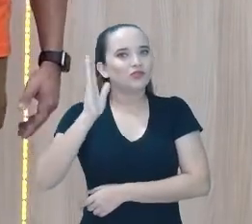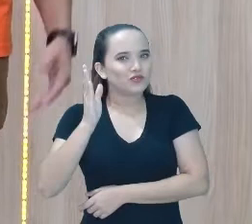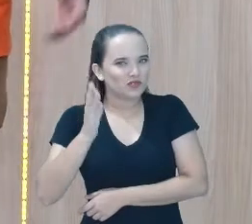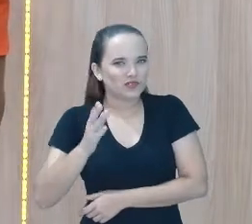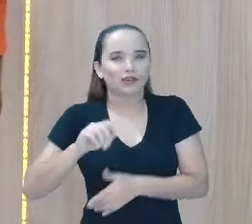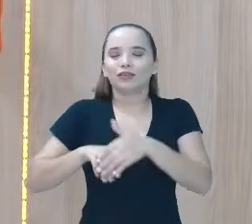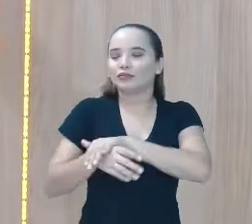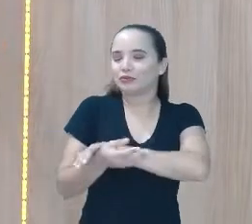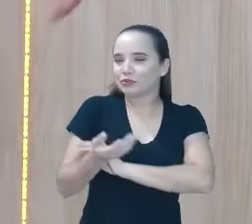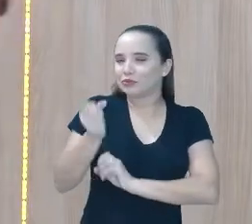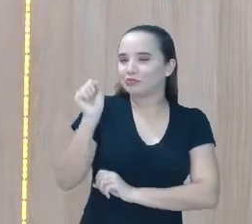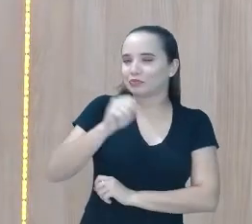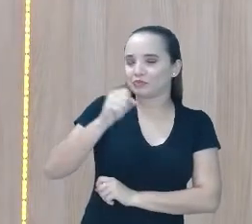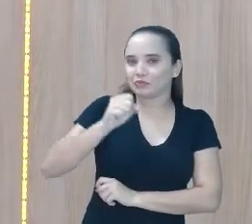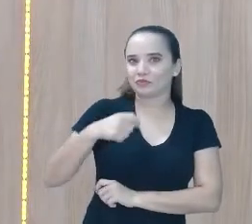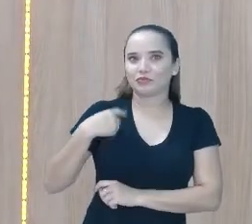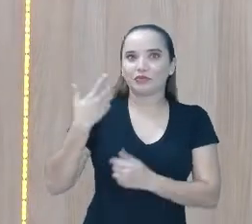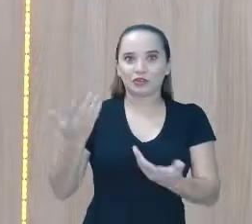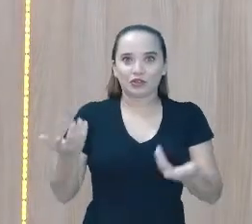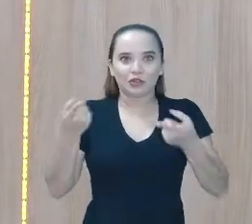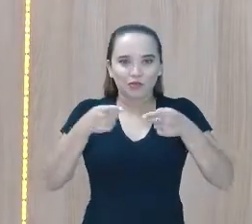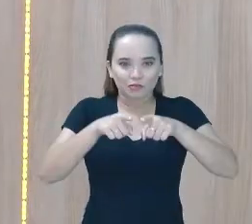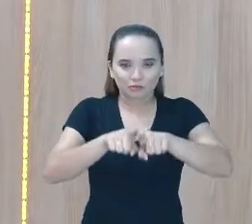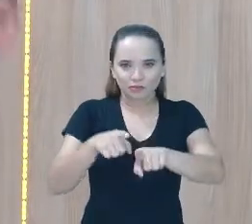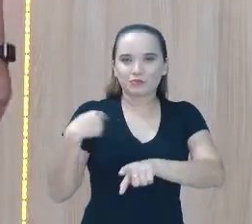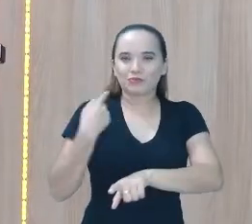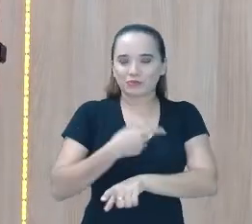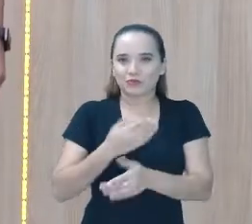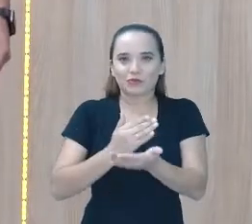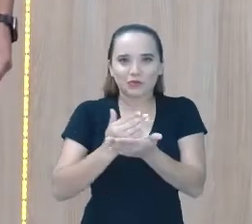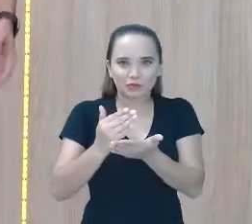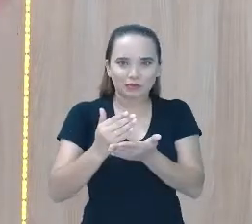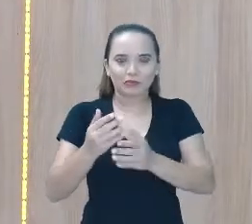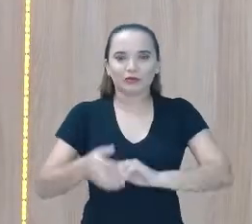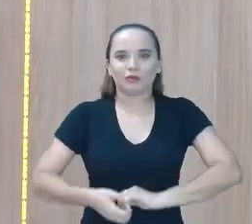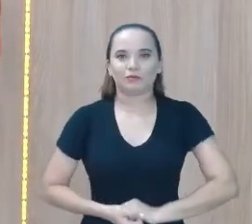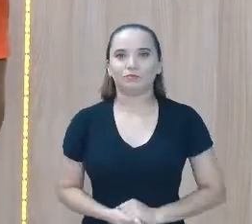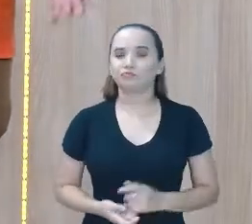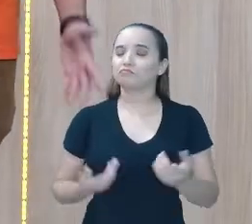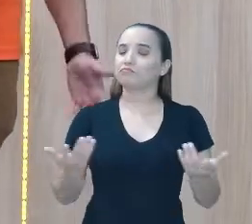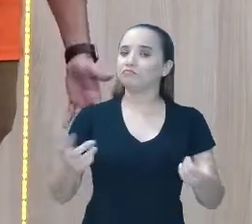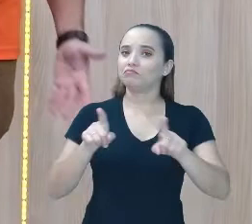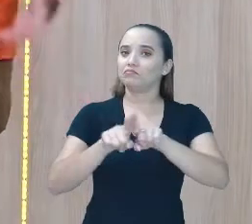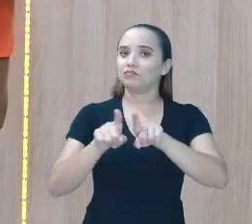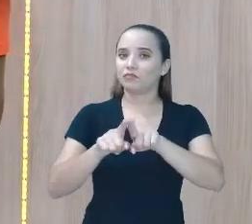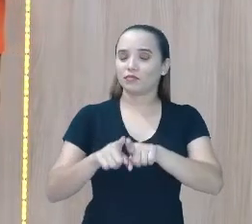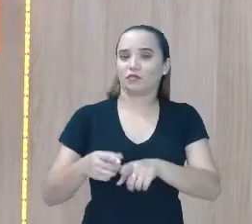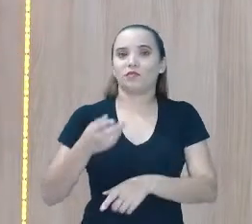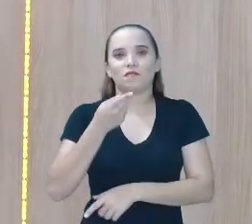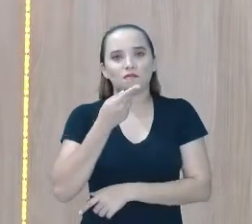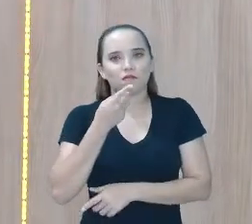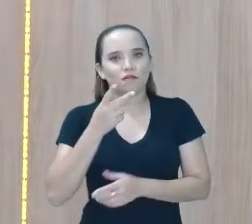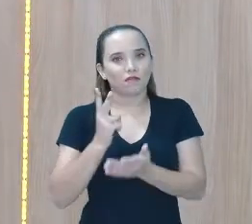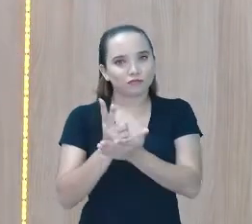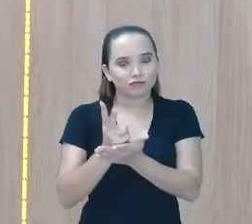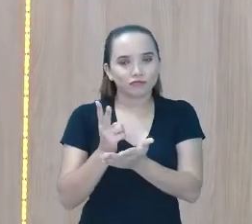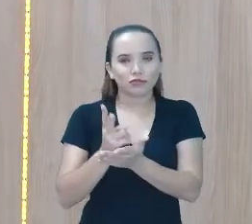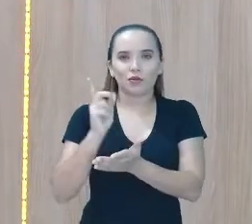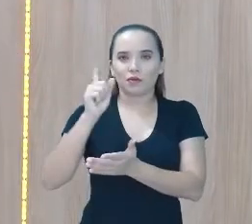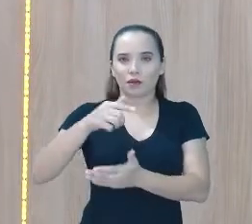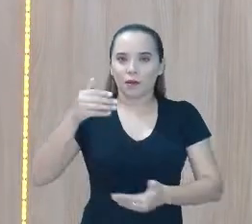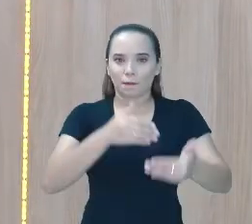vem comigo, vamos começar mais uma aula massa aí para vocês, tá bom? Como eu sempre falo, a gente tem uma parceria muito grande